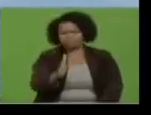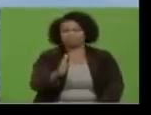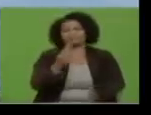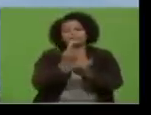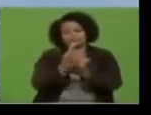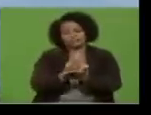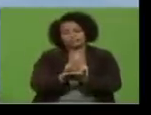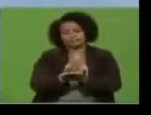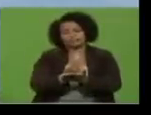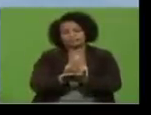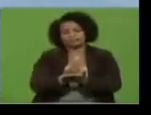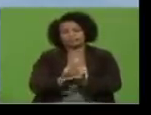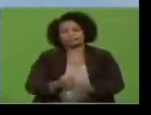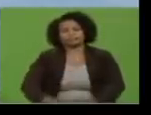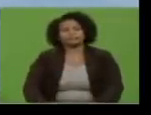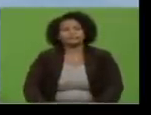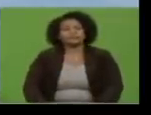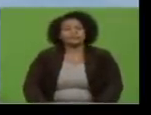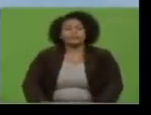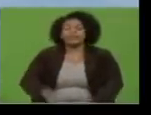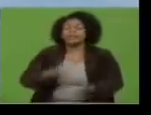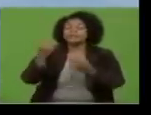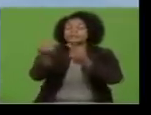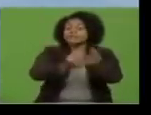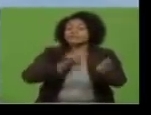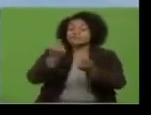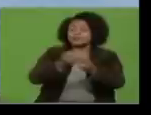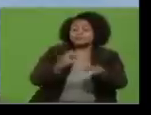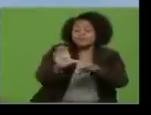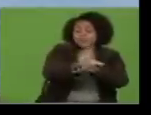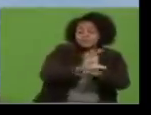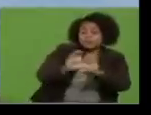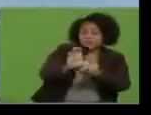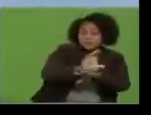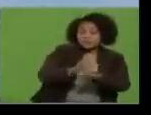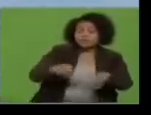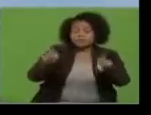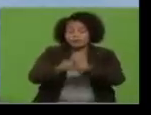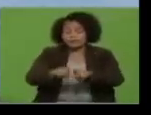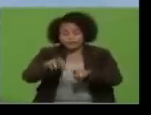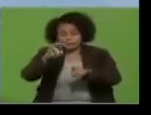É o sentido de cidadania e de civismo.